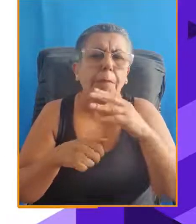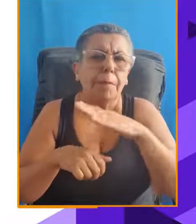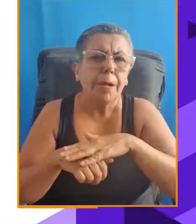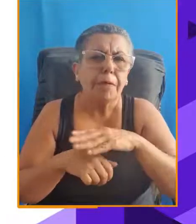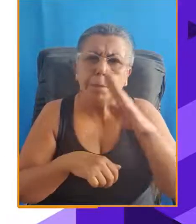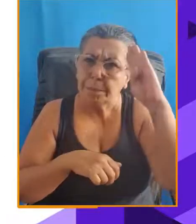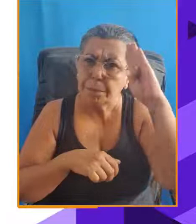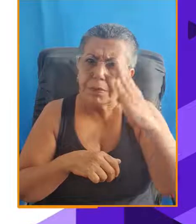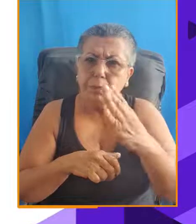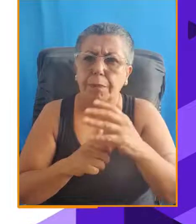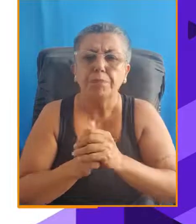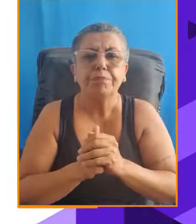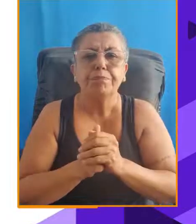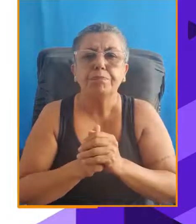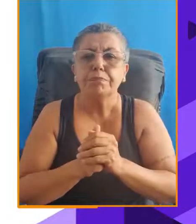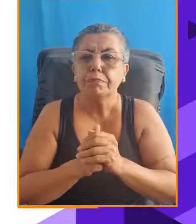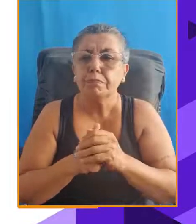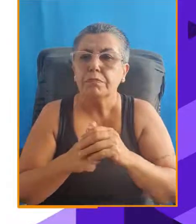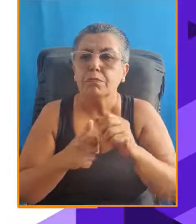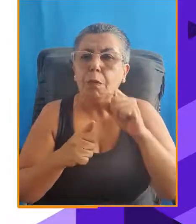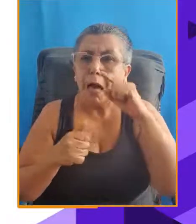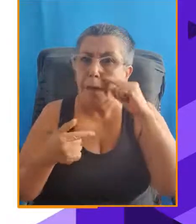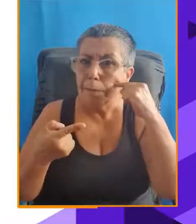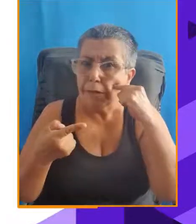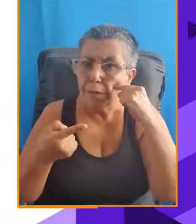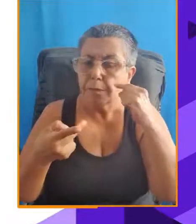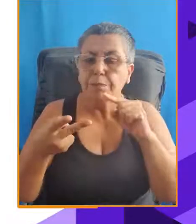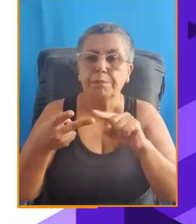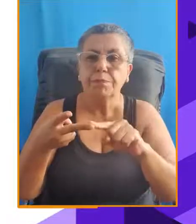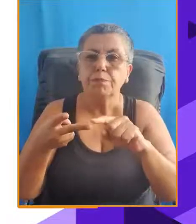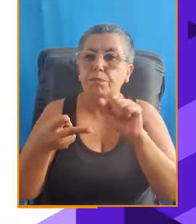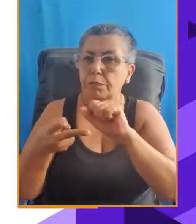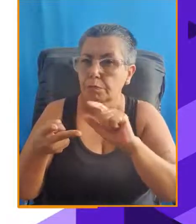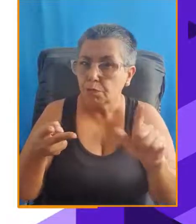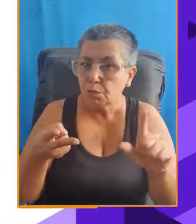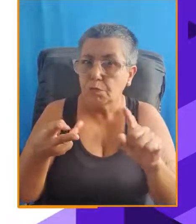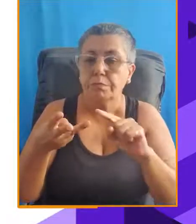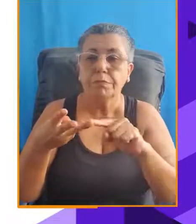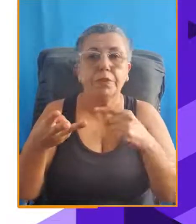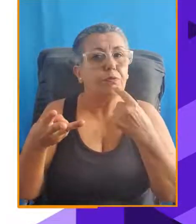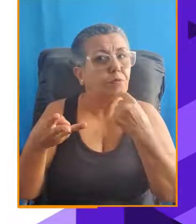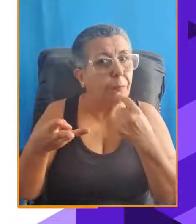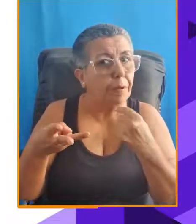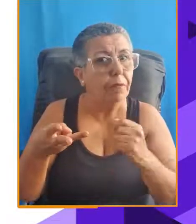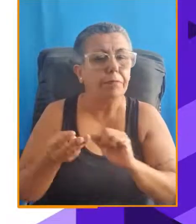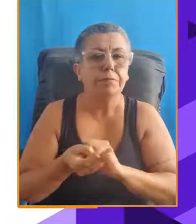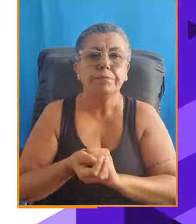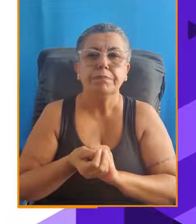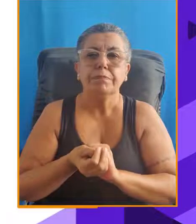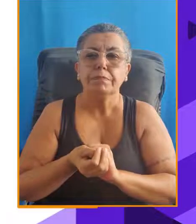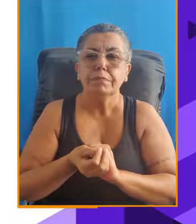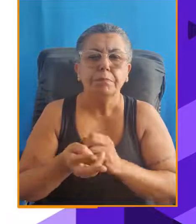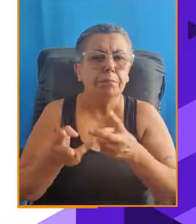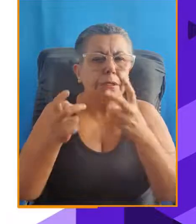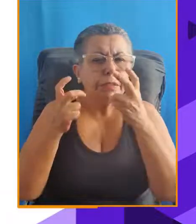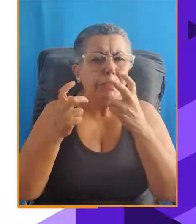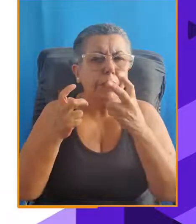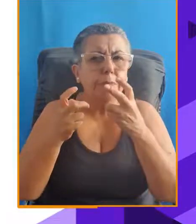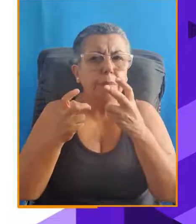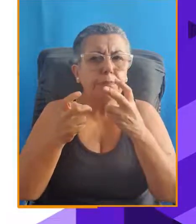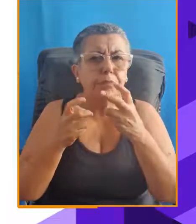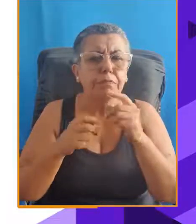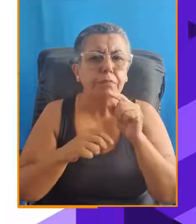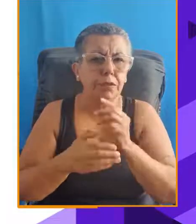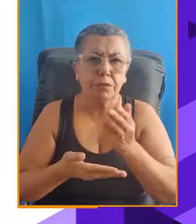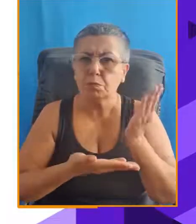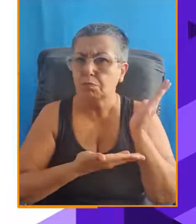ou elementares, que são matiz amarelo, matiz azul e matiz vermelho. Repara que o